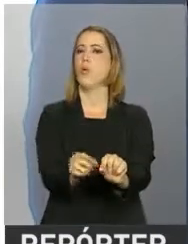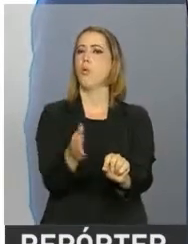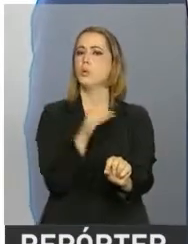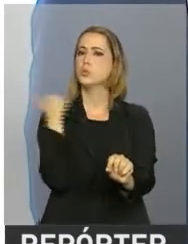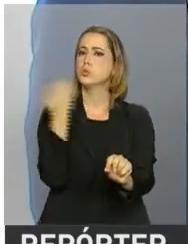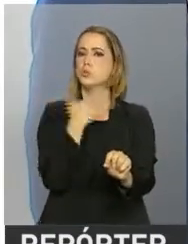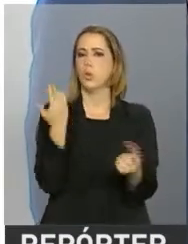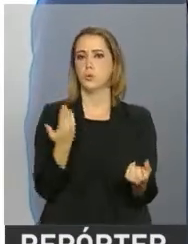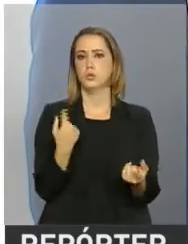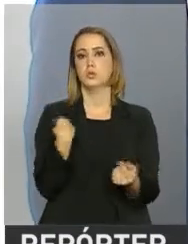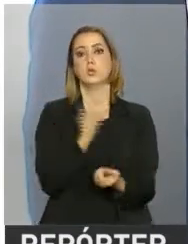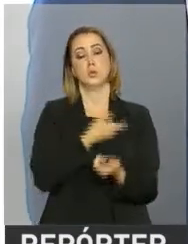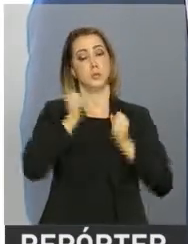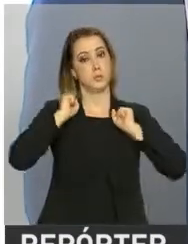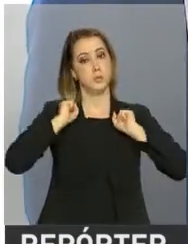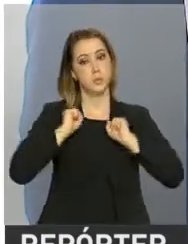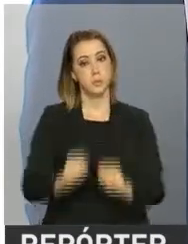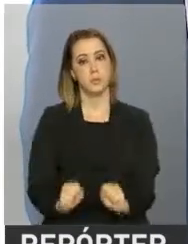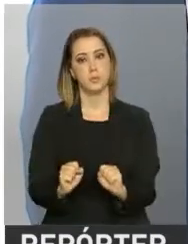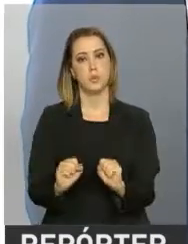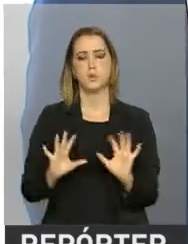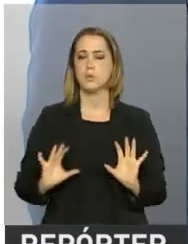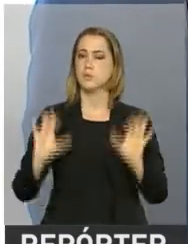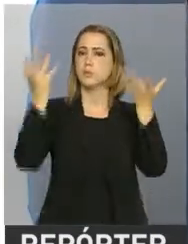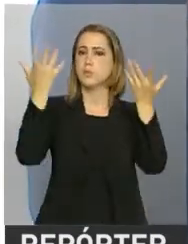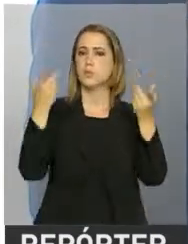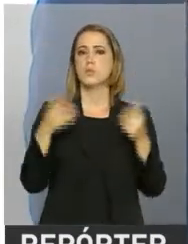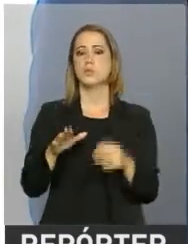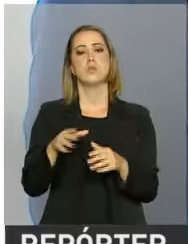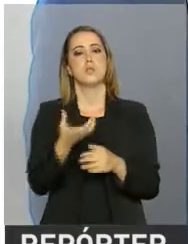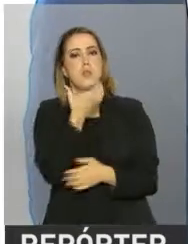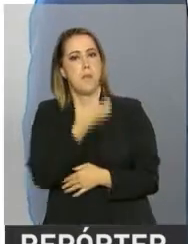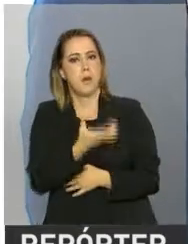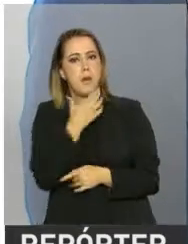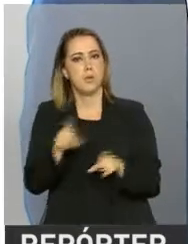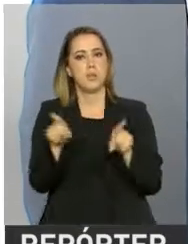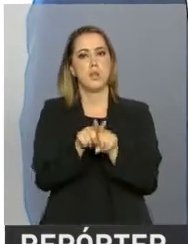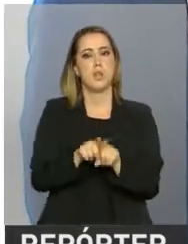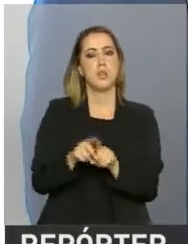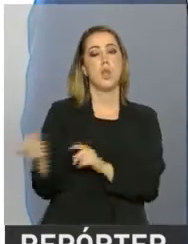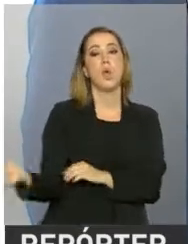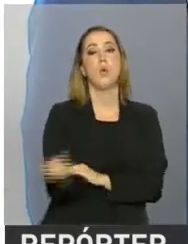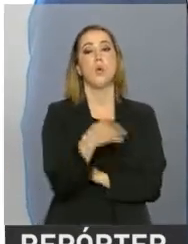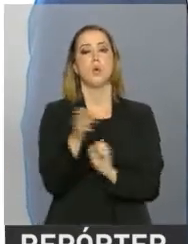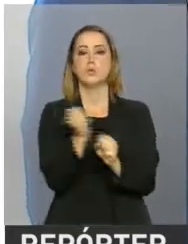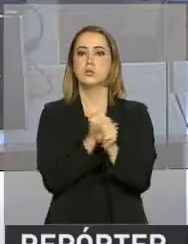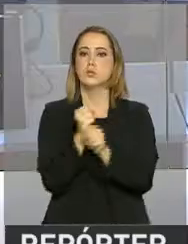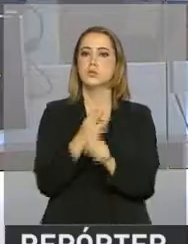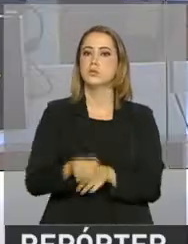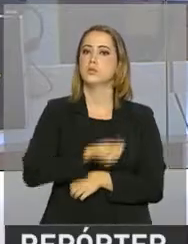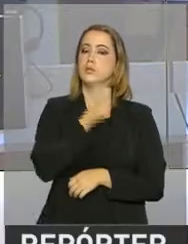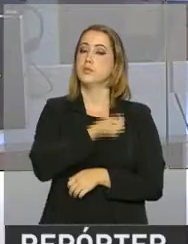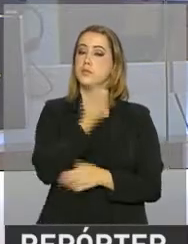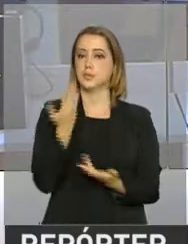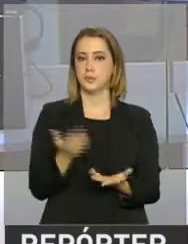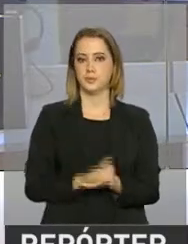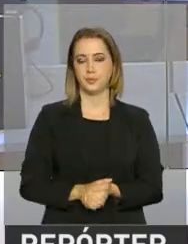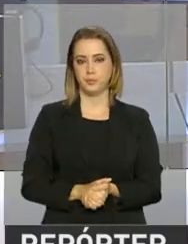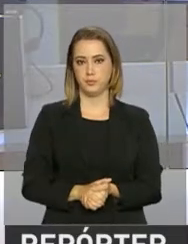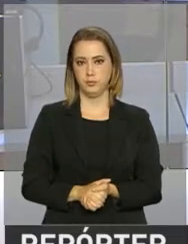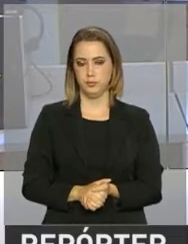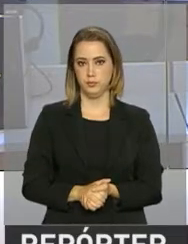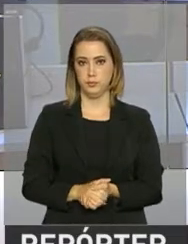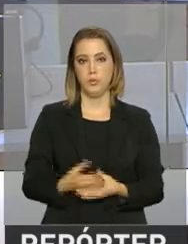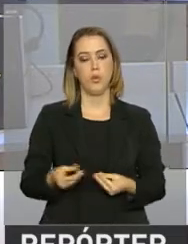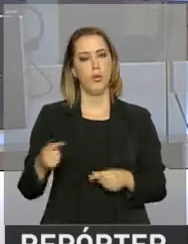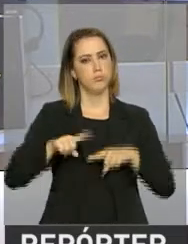que nós possamos celebrar no Natal, no Ano Novo, no Carnaval, celebrar a vida. Garantir